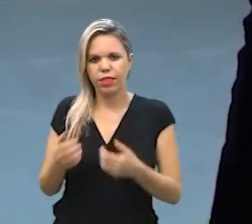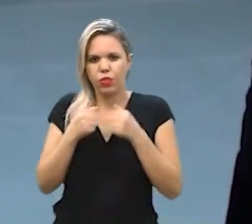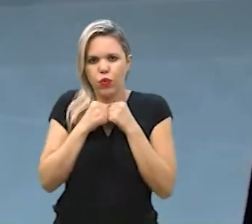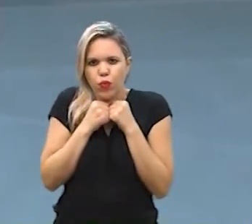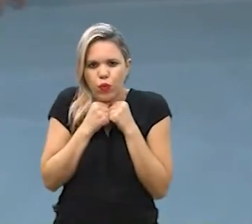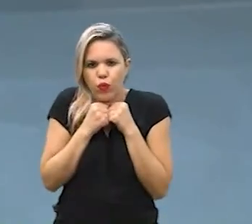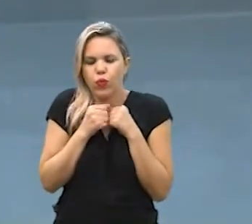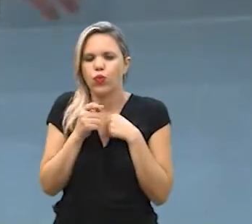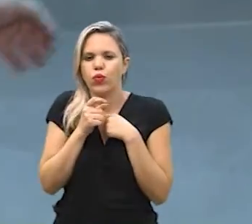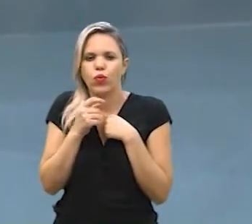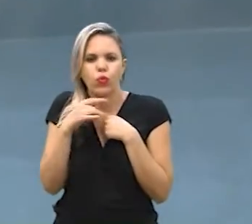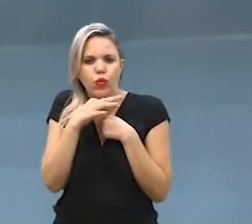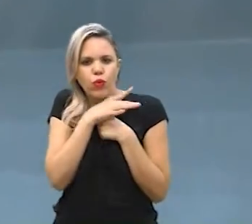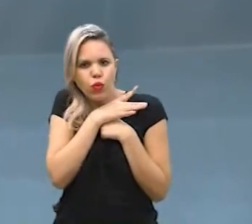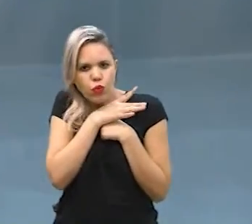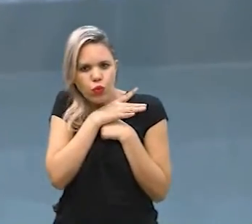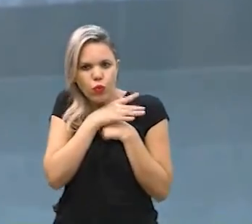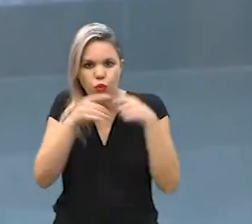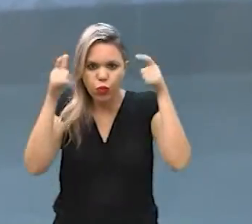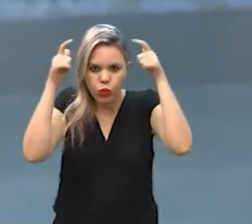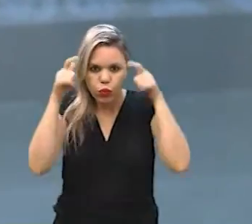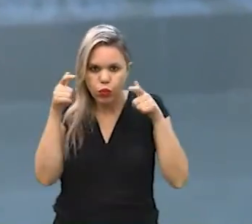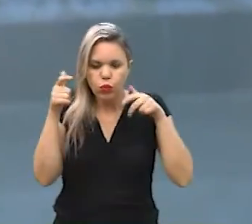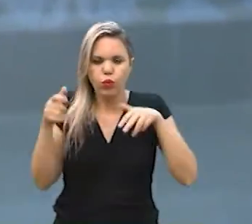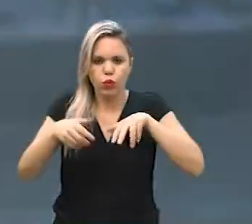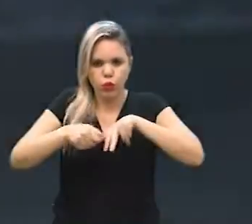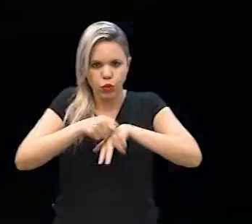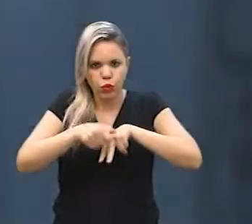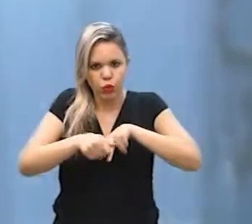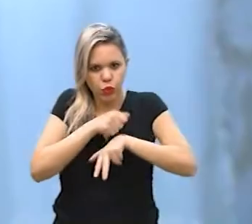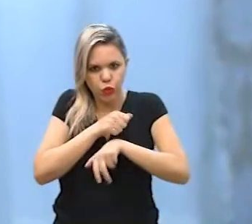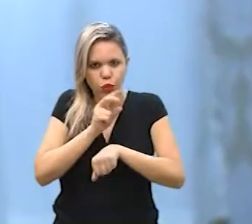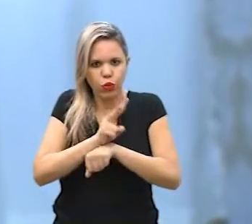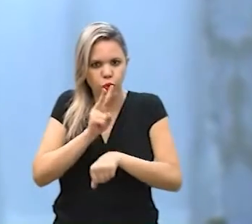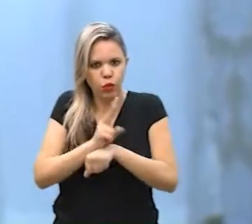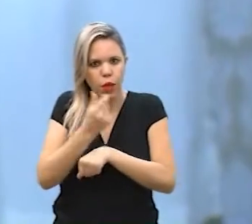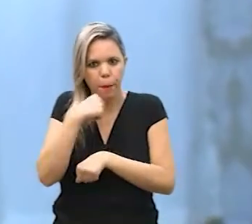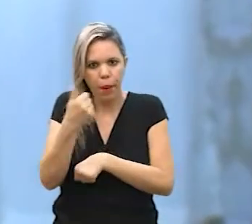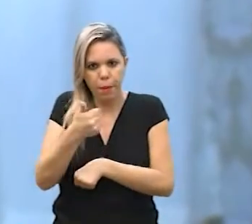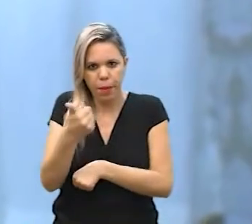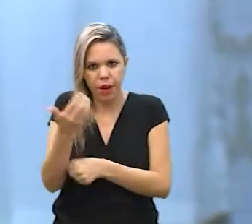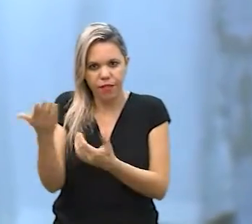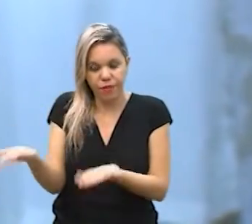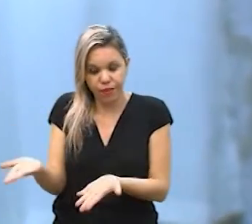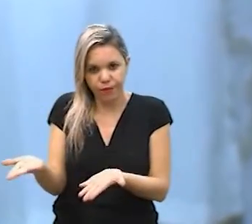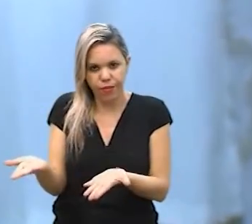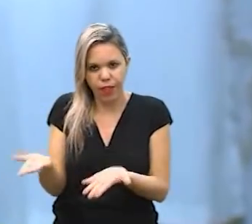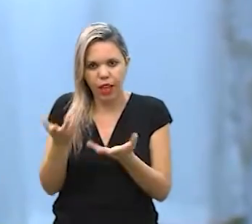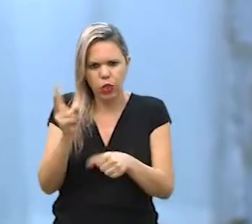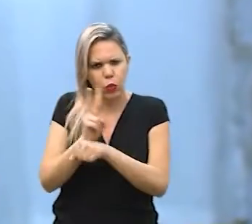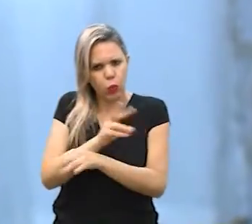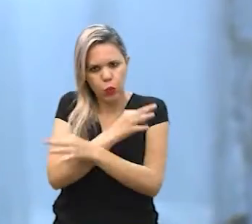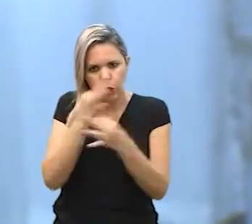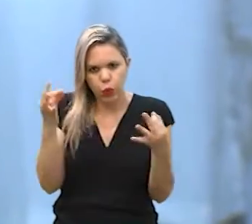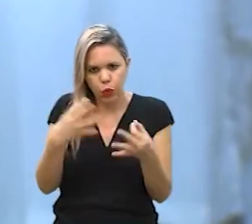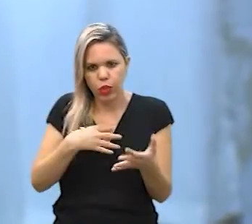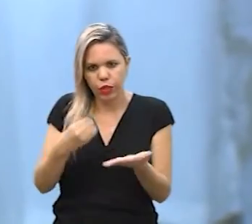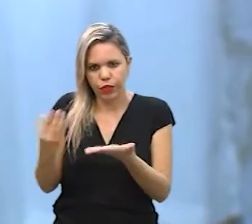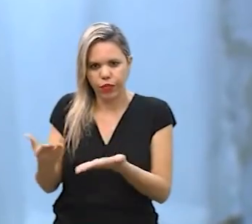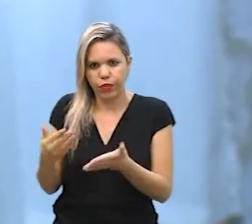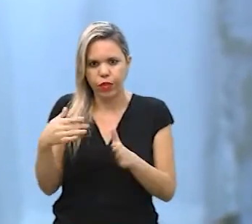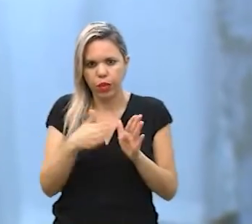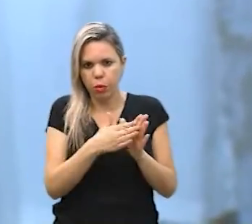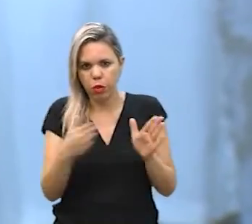com calça e abrigo bem reforçados para o frio. Coisa de mãe de primeira viagem, que quer cuidar bem da filha